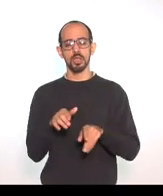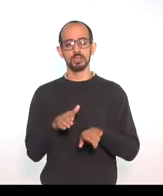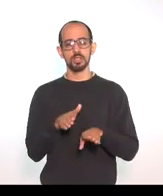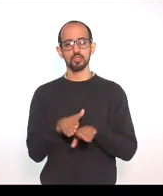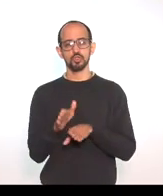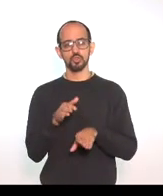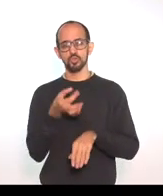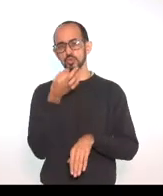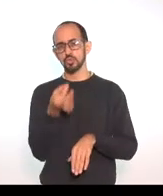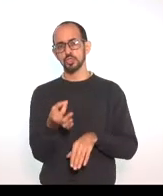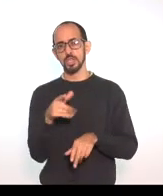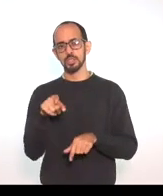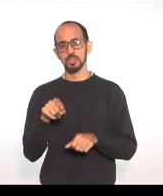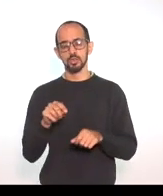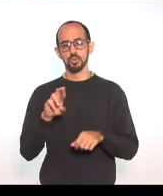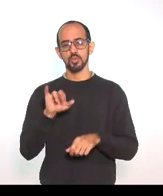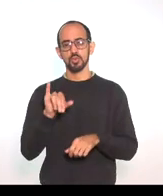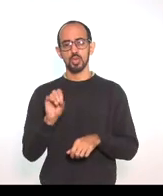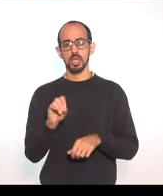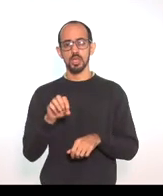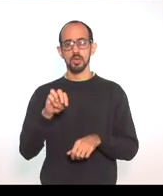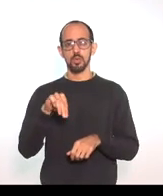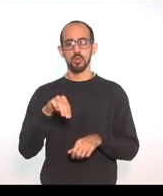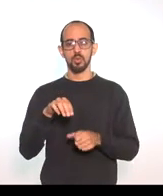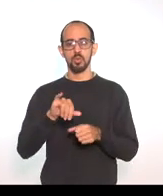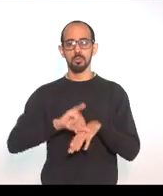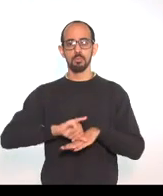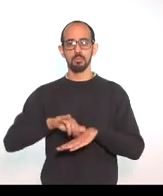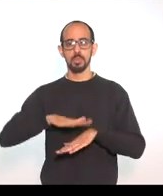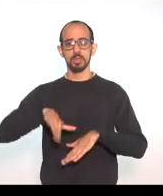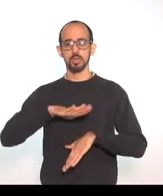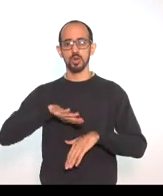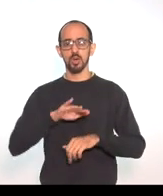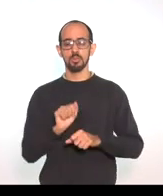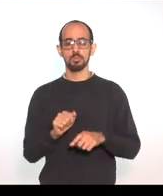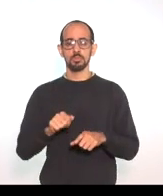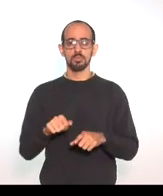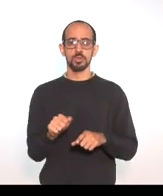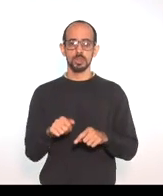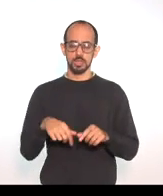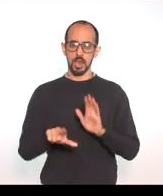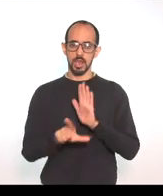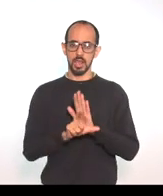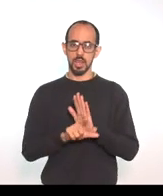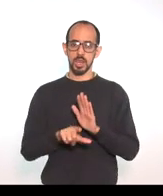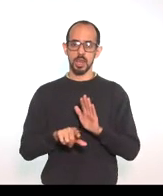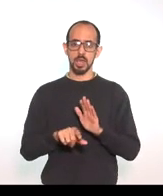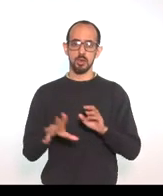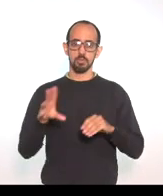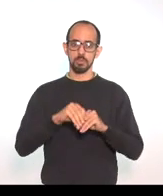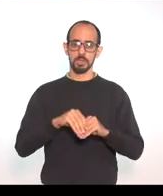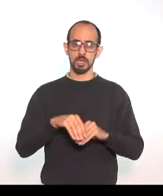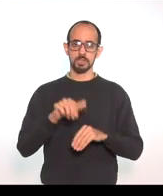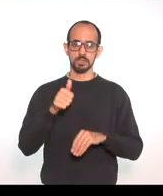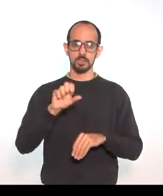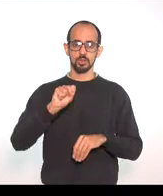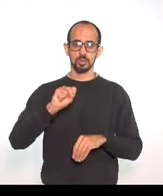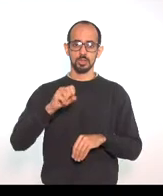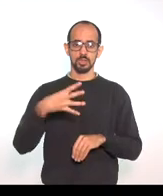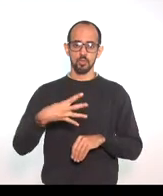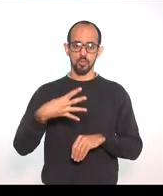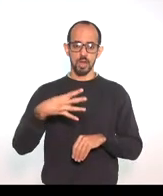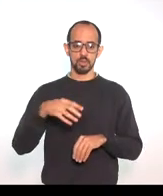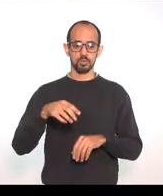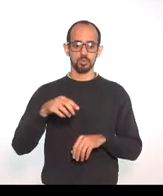do Instituto Metrópole com vistas ao aprimoramento da lei complementar 184 de 2018 nós devemos